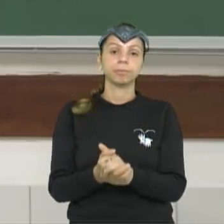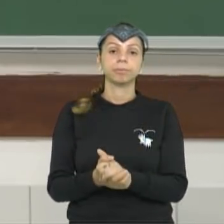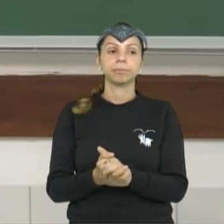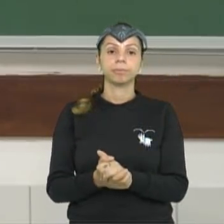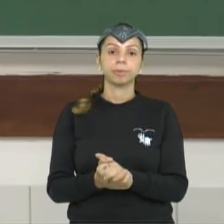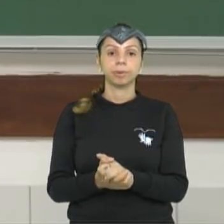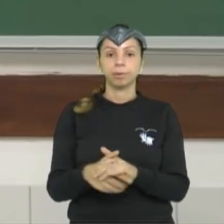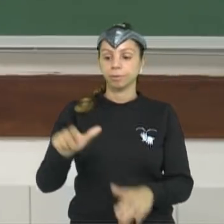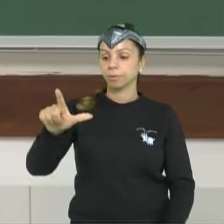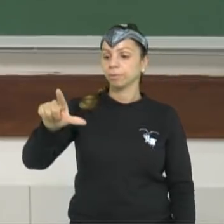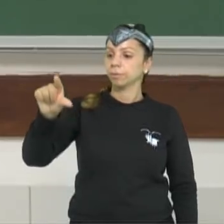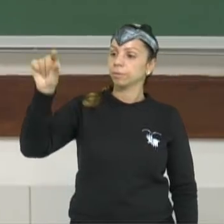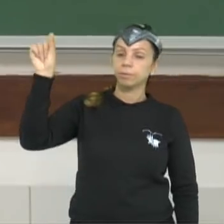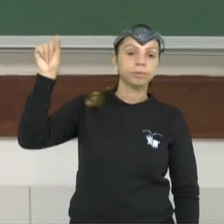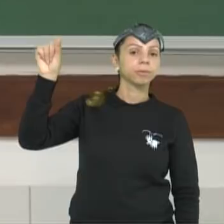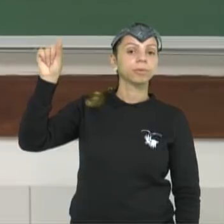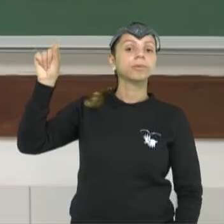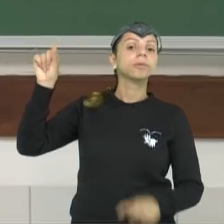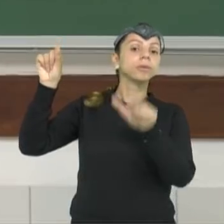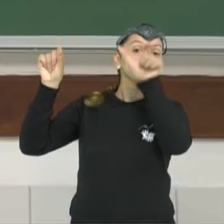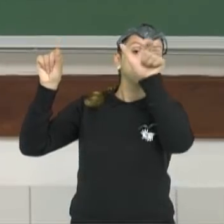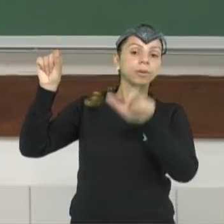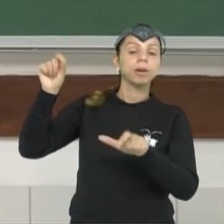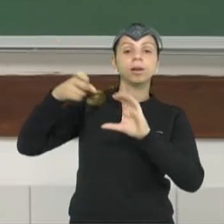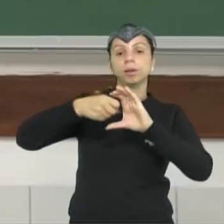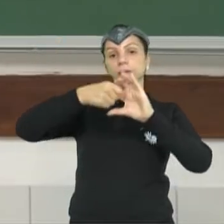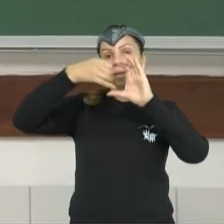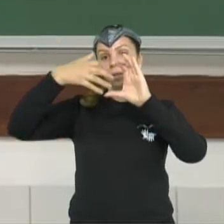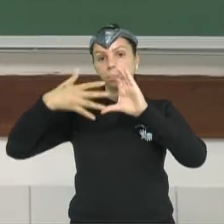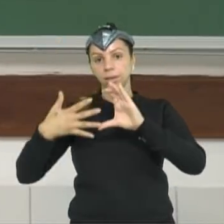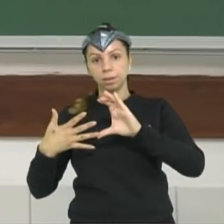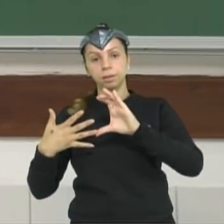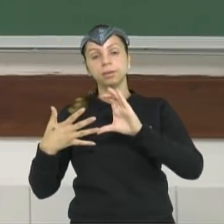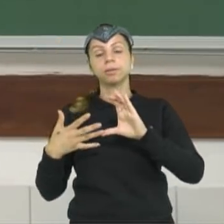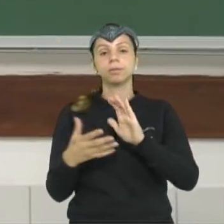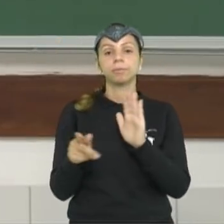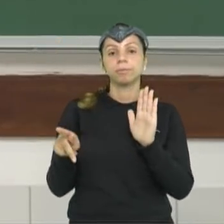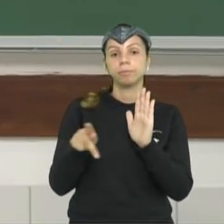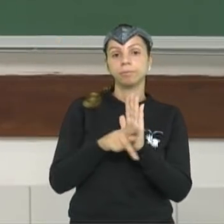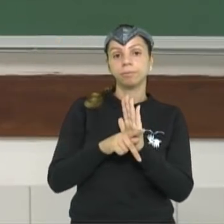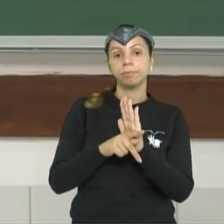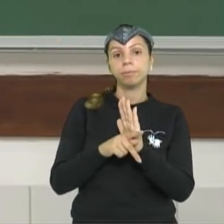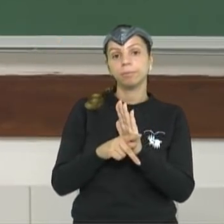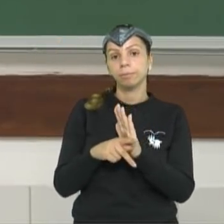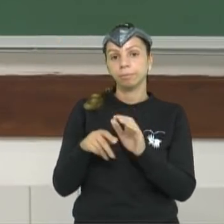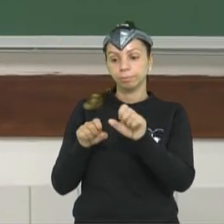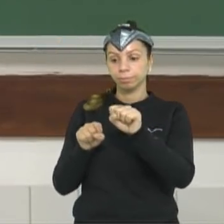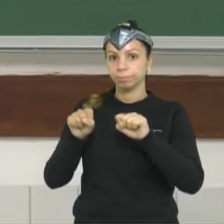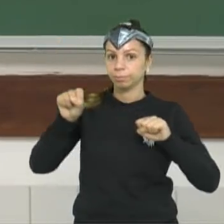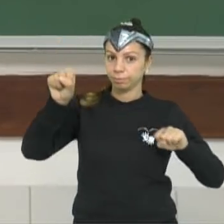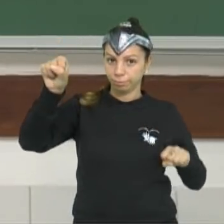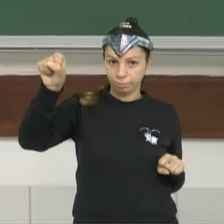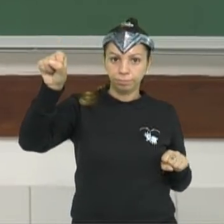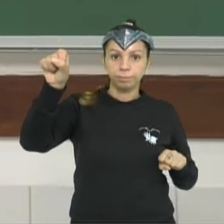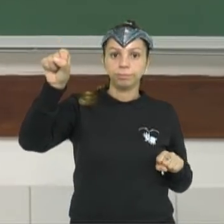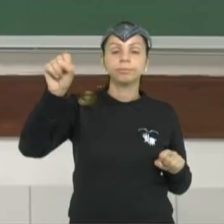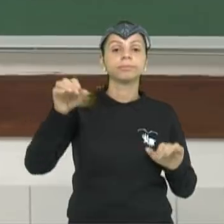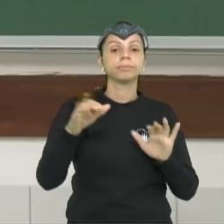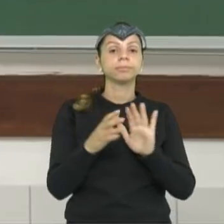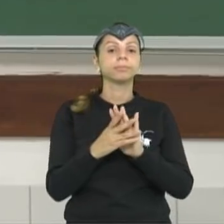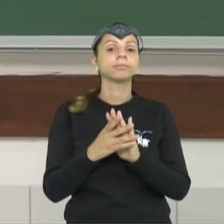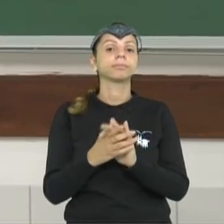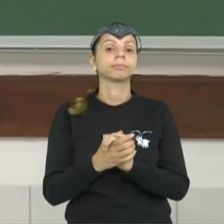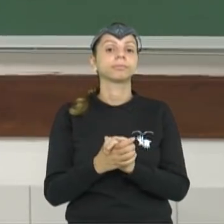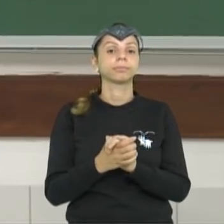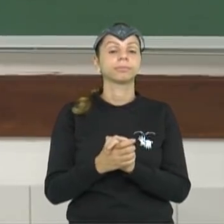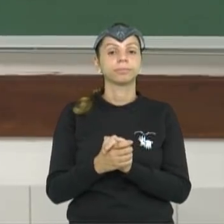vamos escolher qual vai ser a característica do nosso personagem e nós